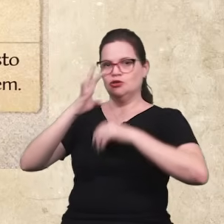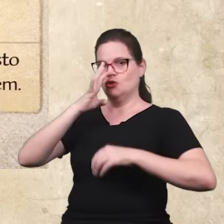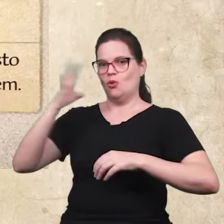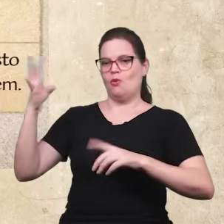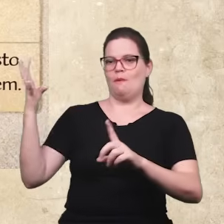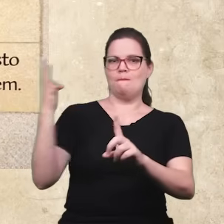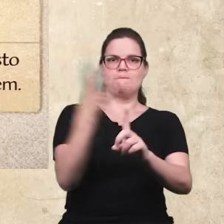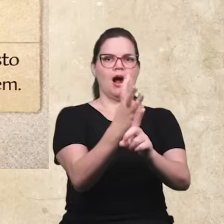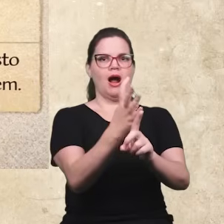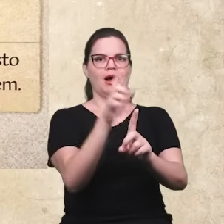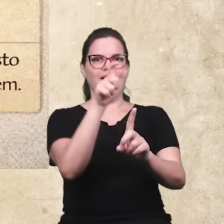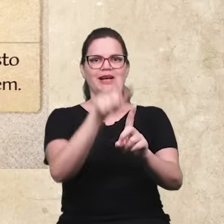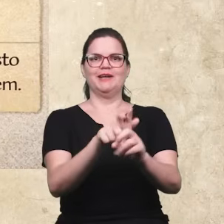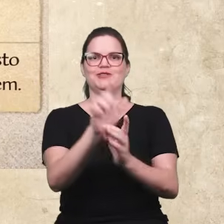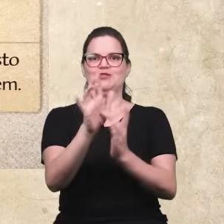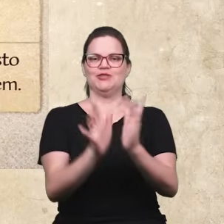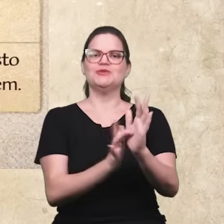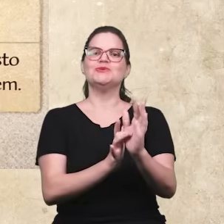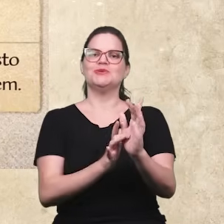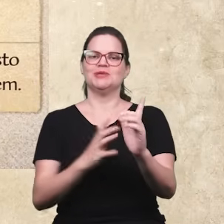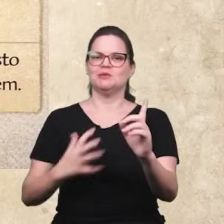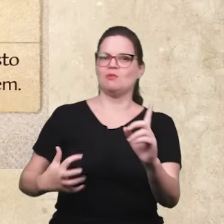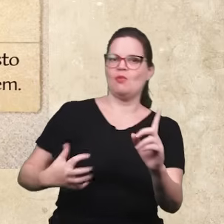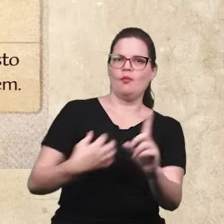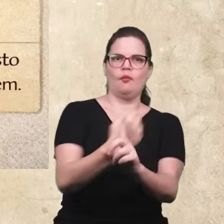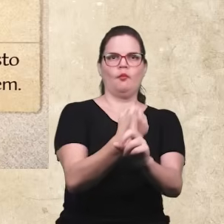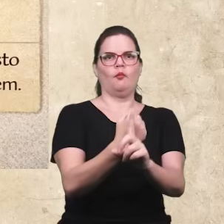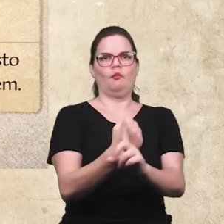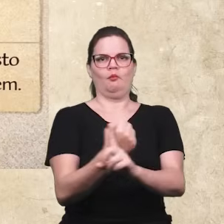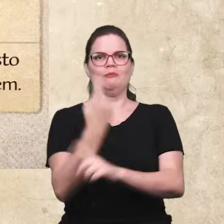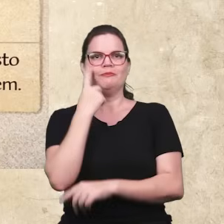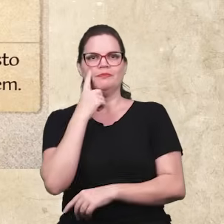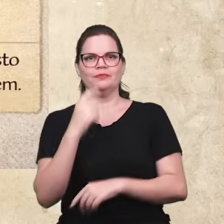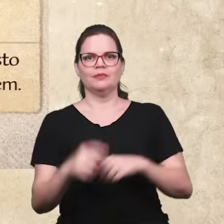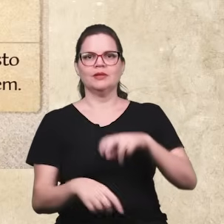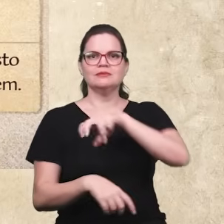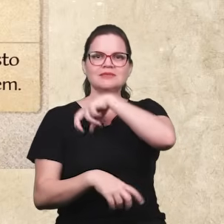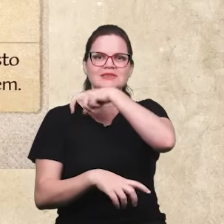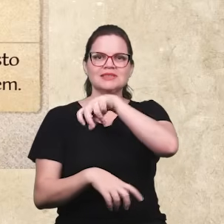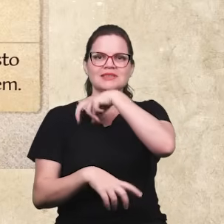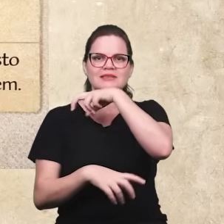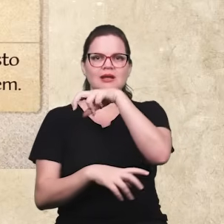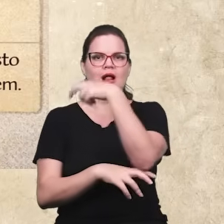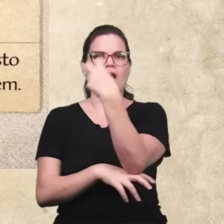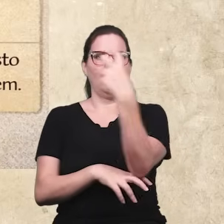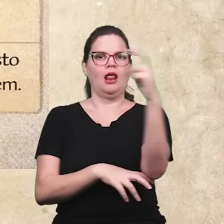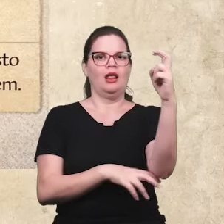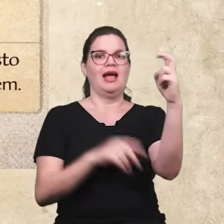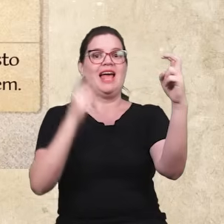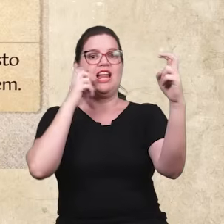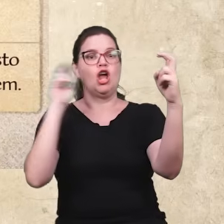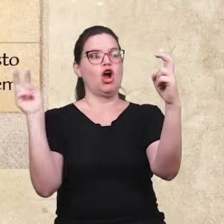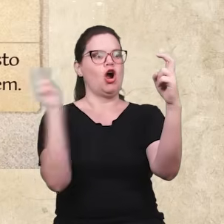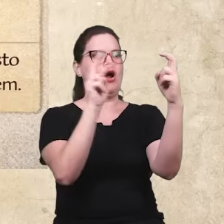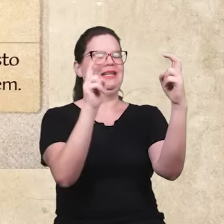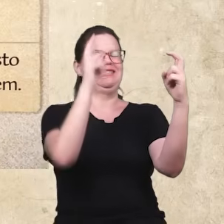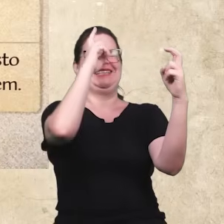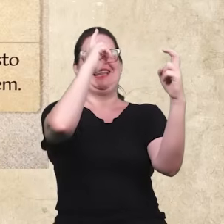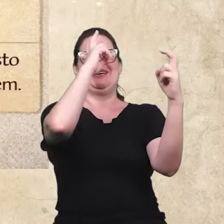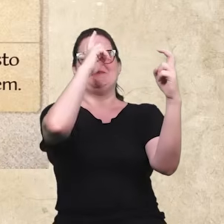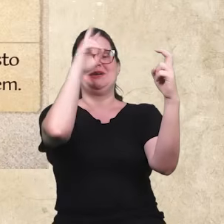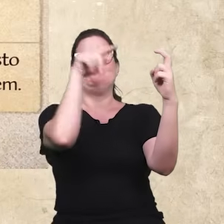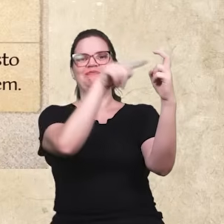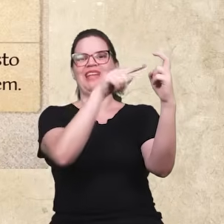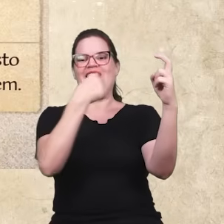da serpente de bronze e sabendo, sim, eu tenho realmente o salário, né? O resultado que é